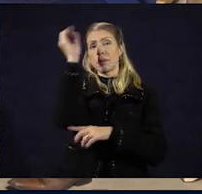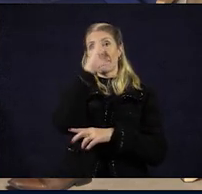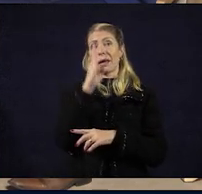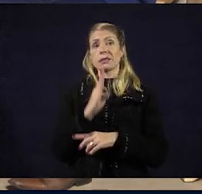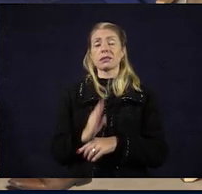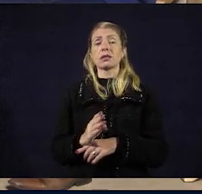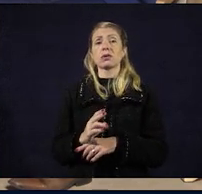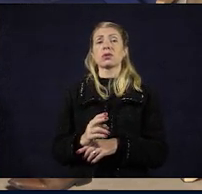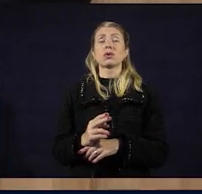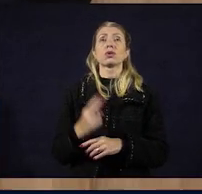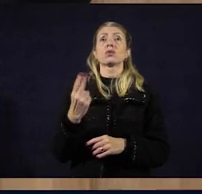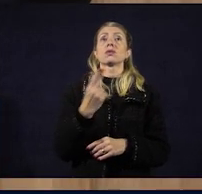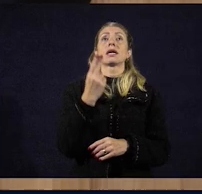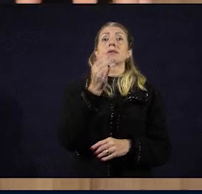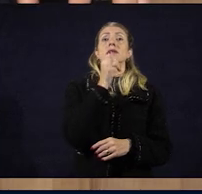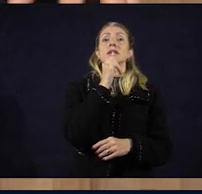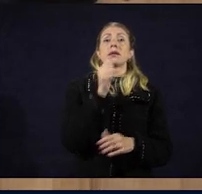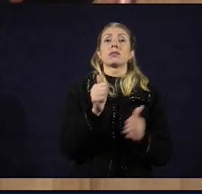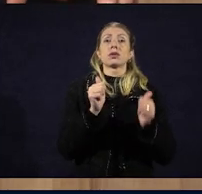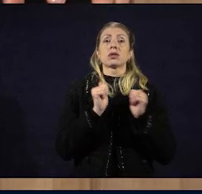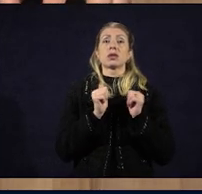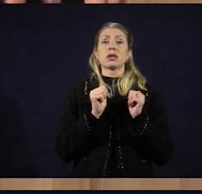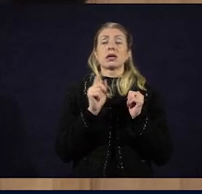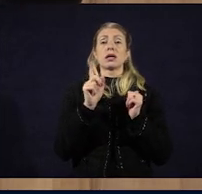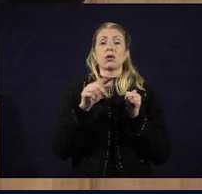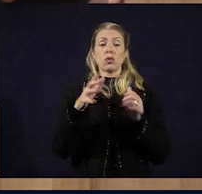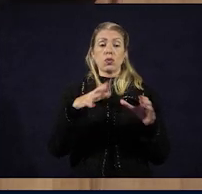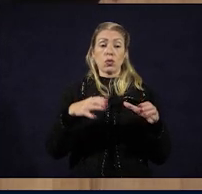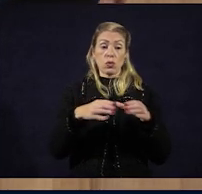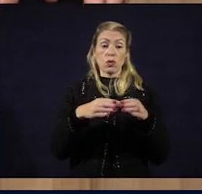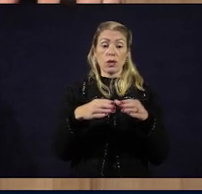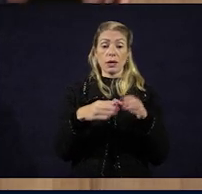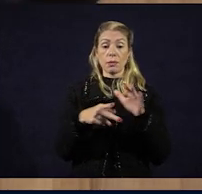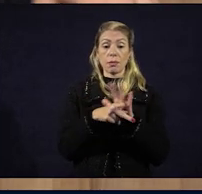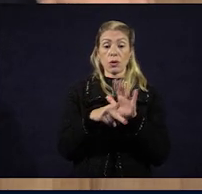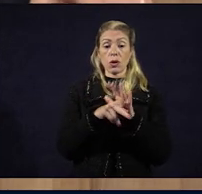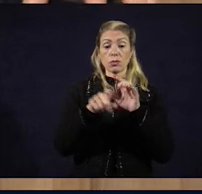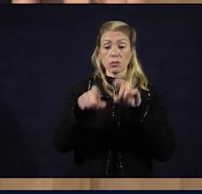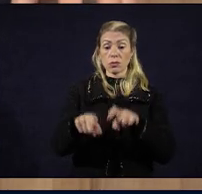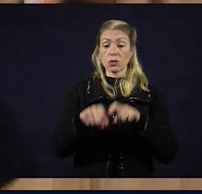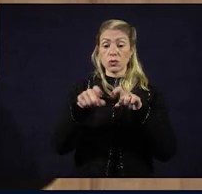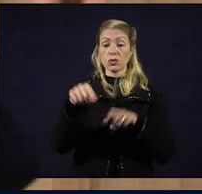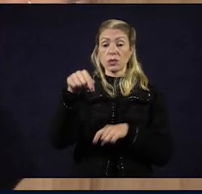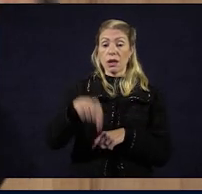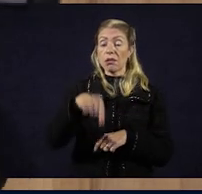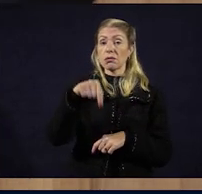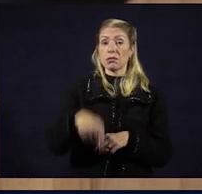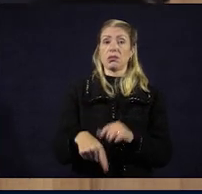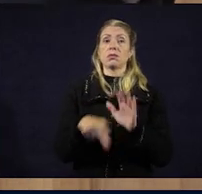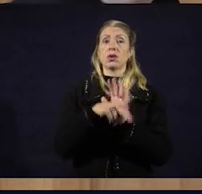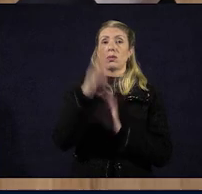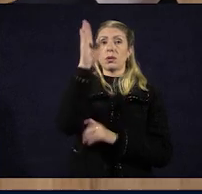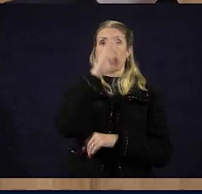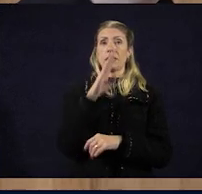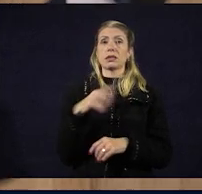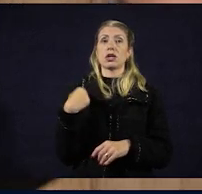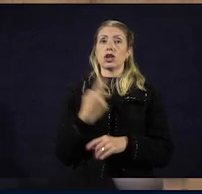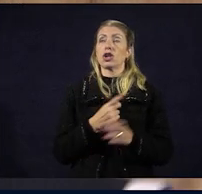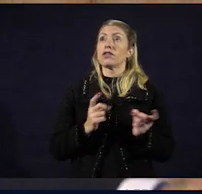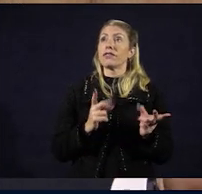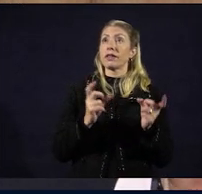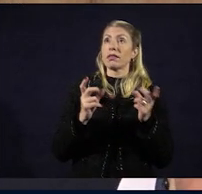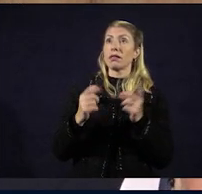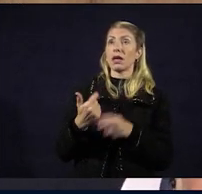consolidar um sete de indústria dedicada ao Agro aqui né a gente exportar esse